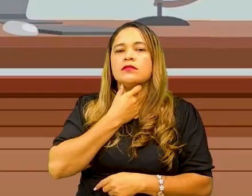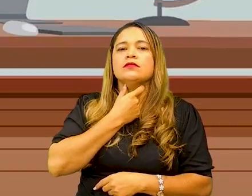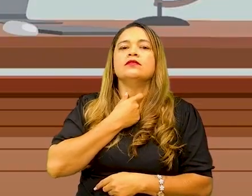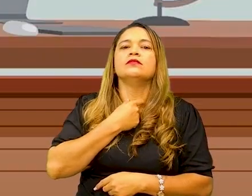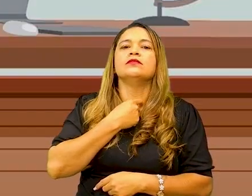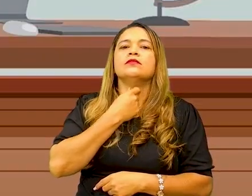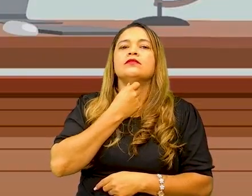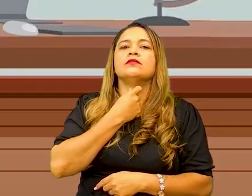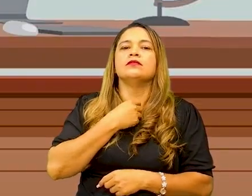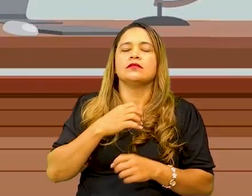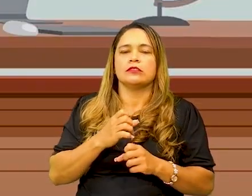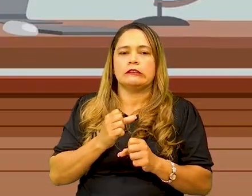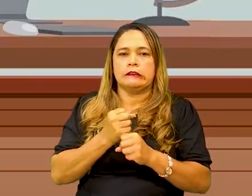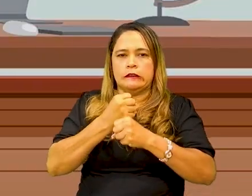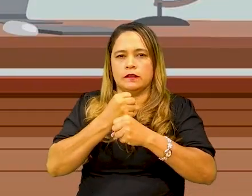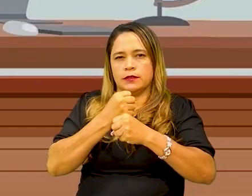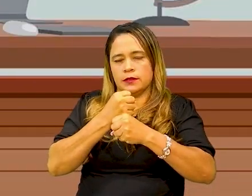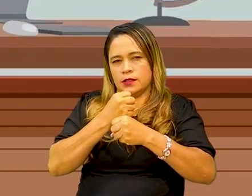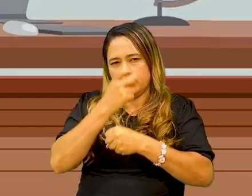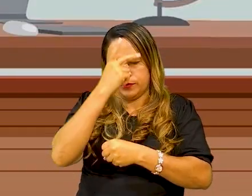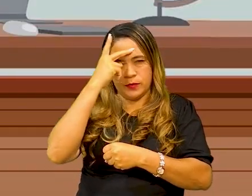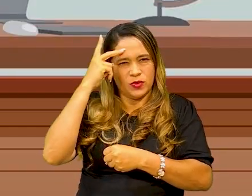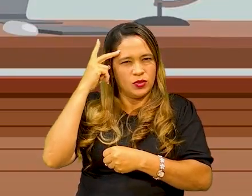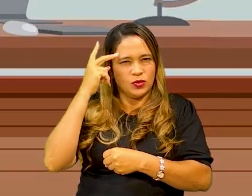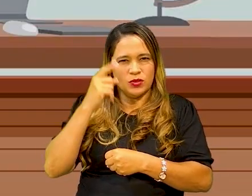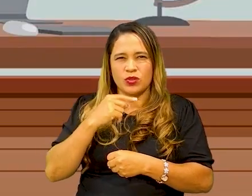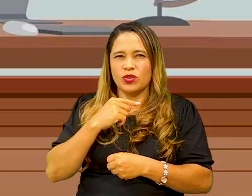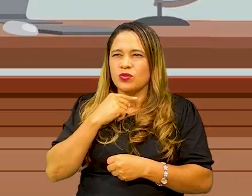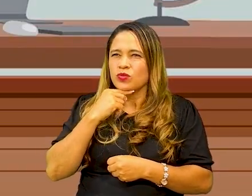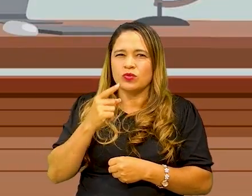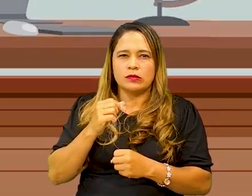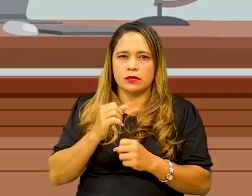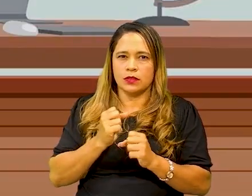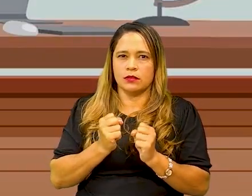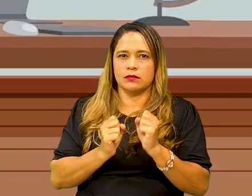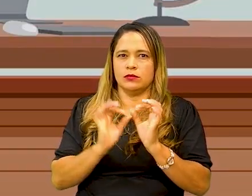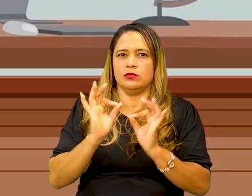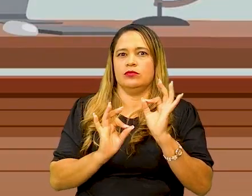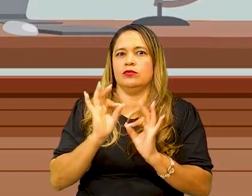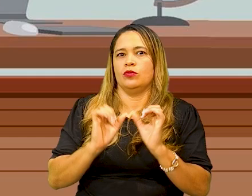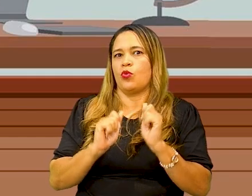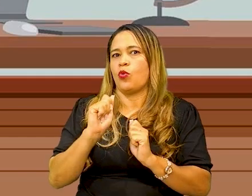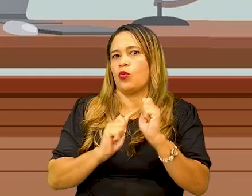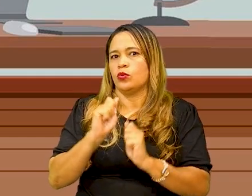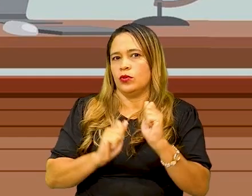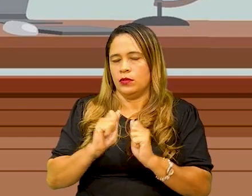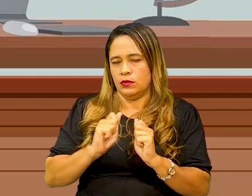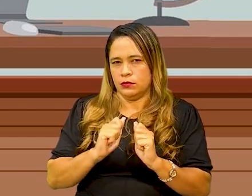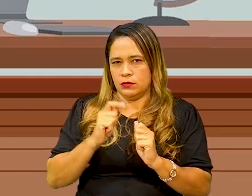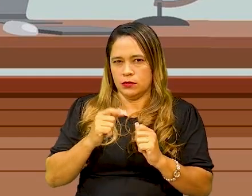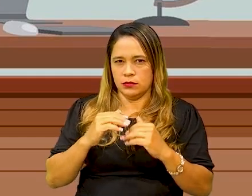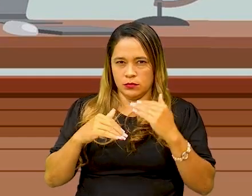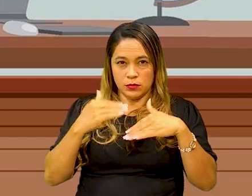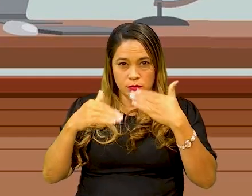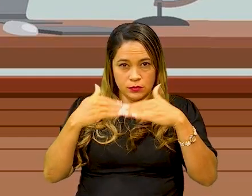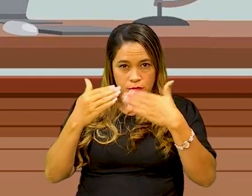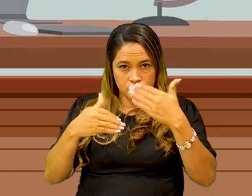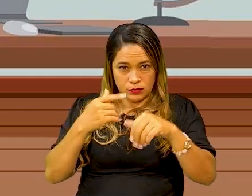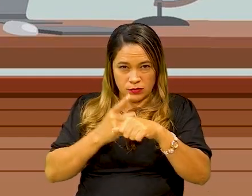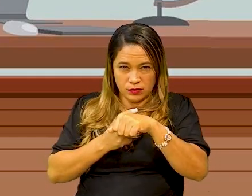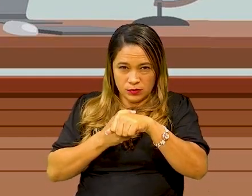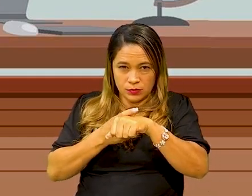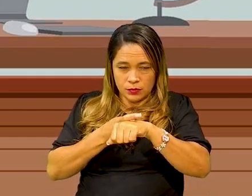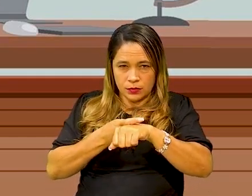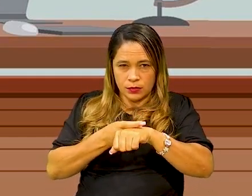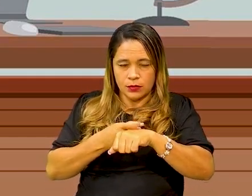ela começa a contrair e a pessoa não consegue controlar essa contração. Essa evolução do tétano, ela é uma evolução que vai